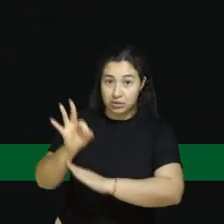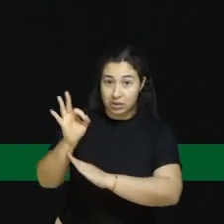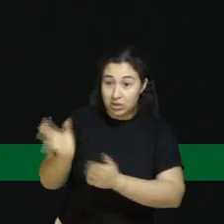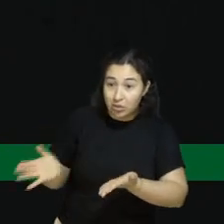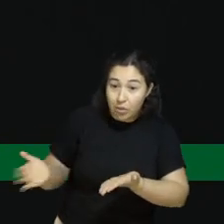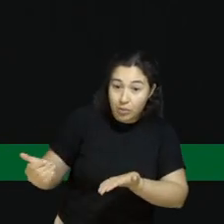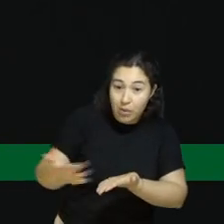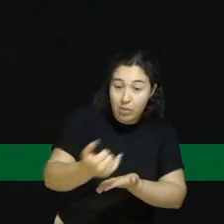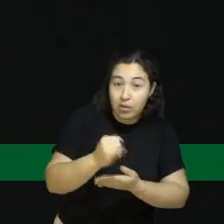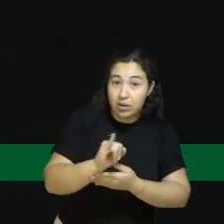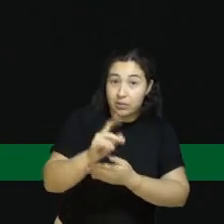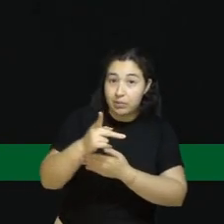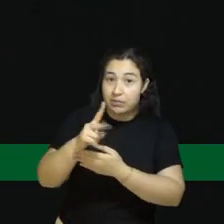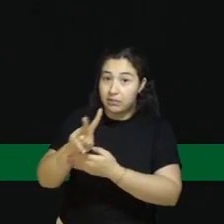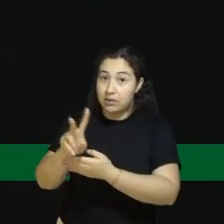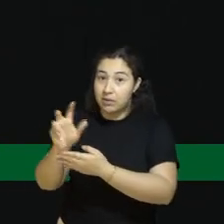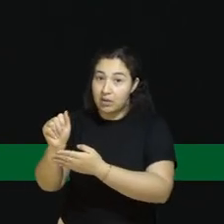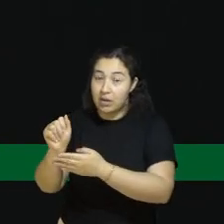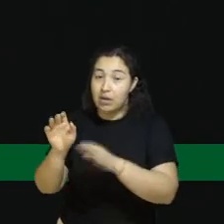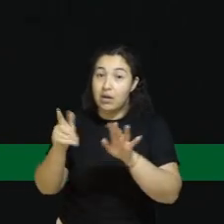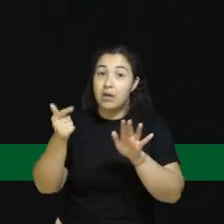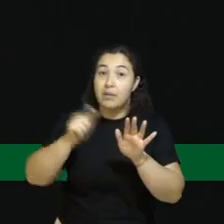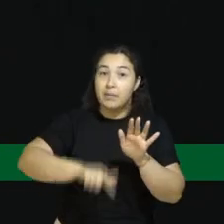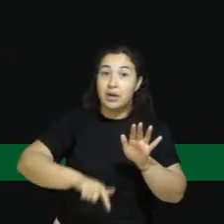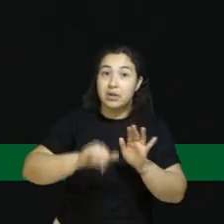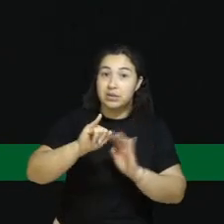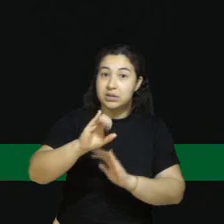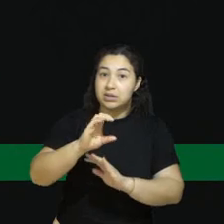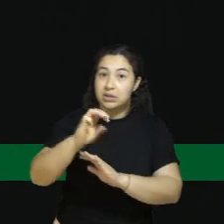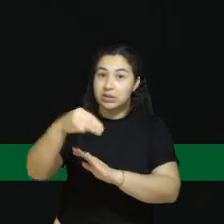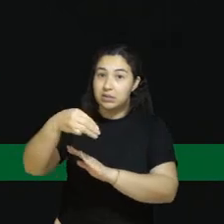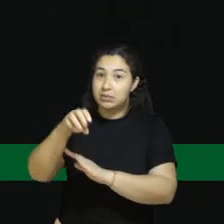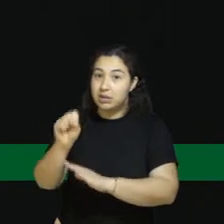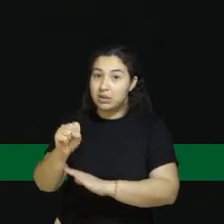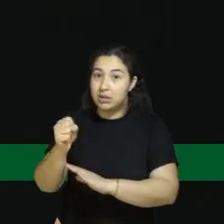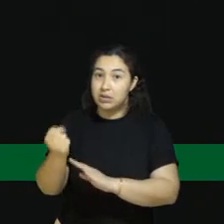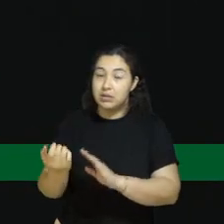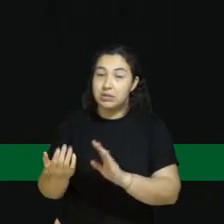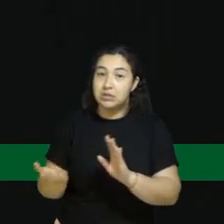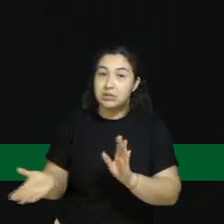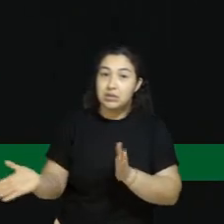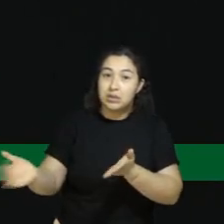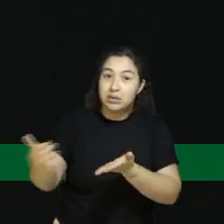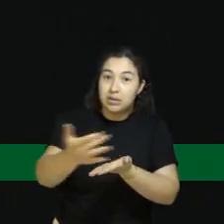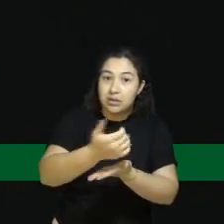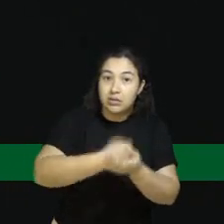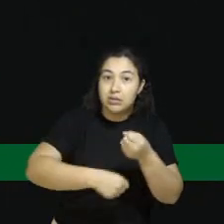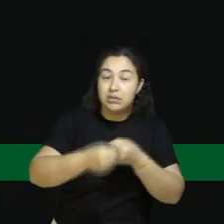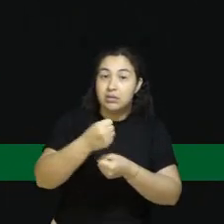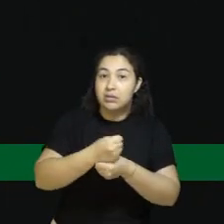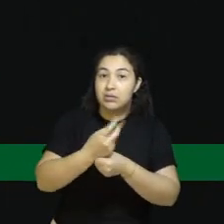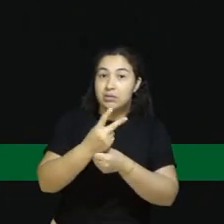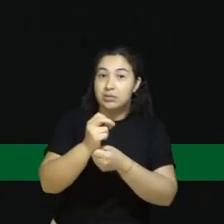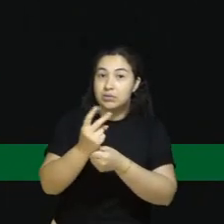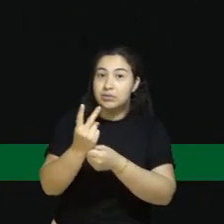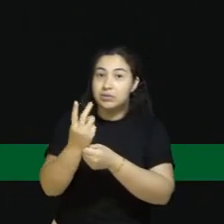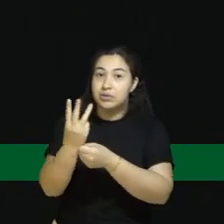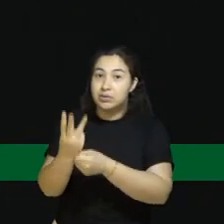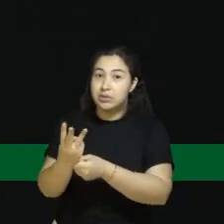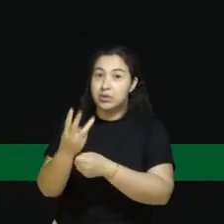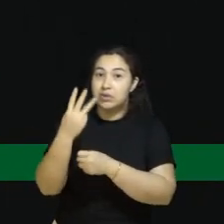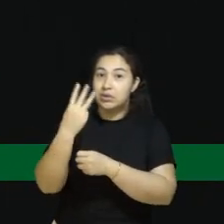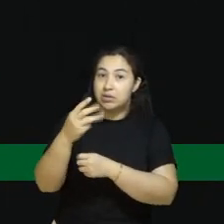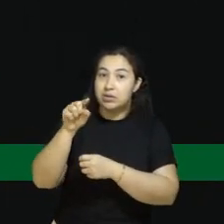que o ICMS cresceu 105%. Santa Catarina arrecadou em 2023 3,8 bi em